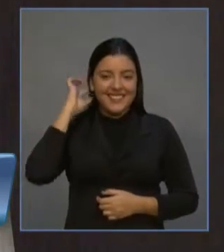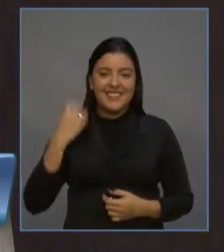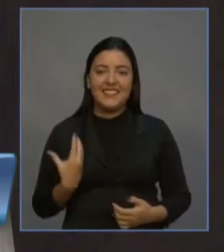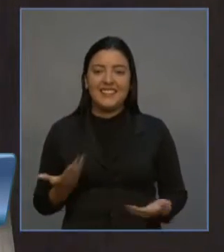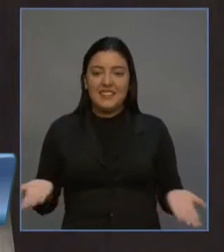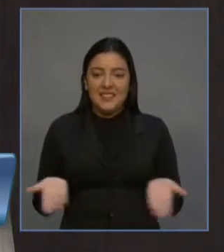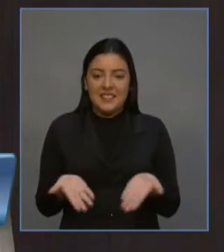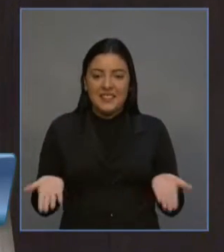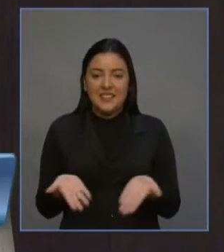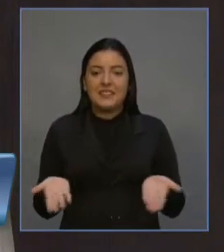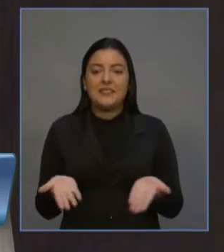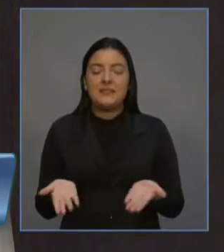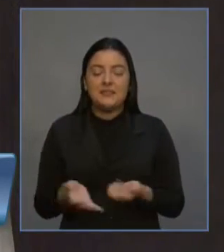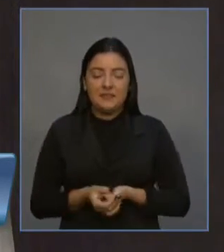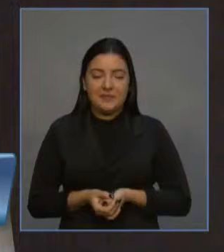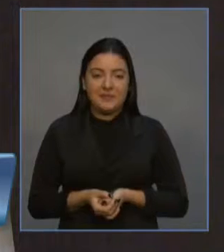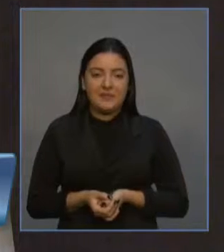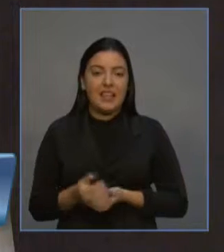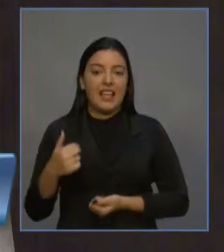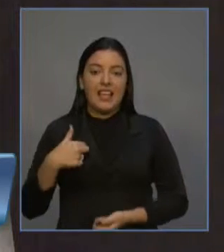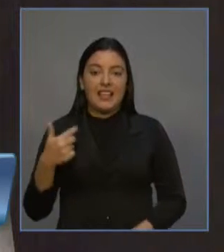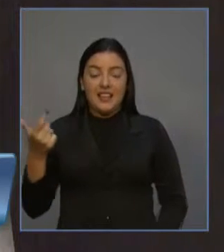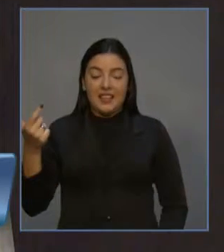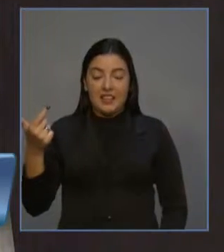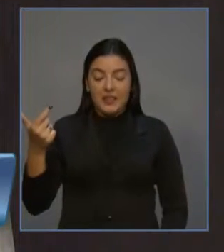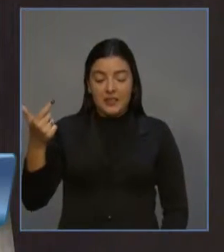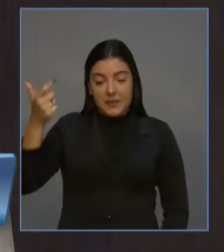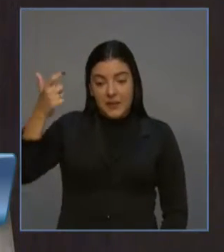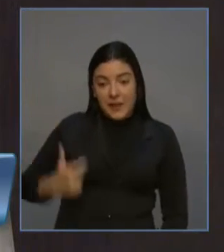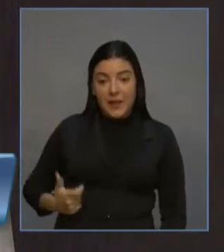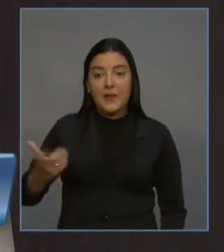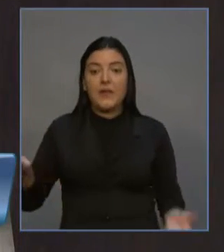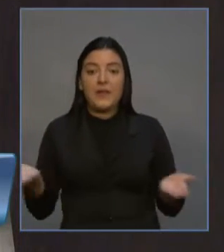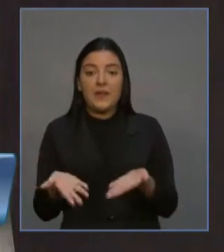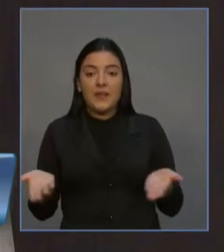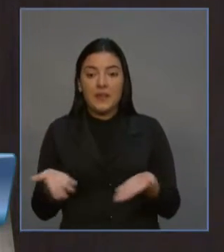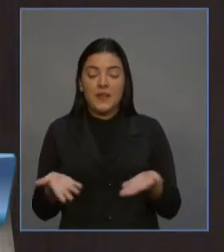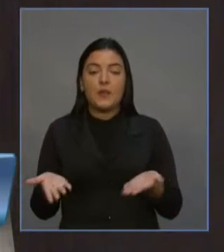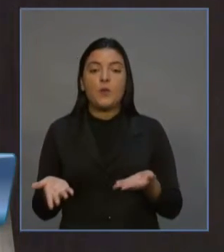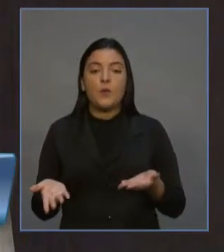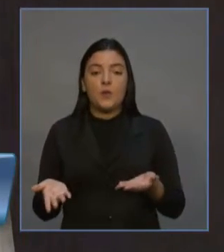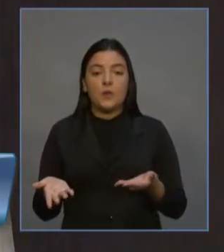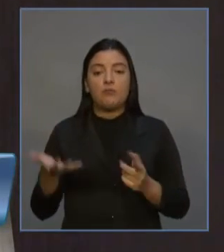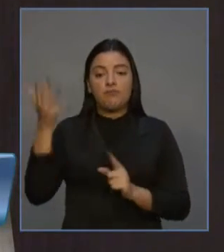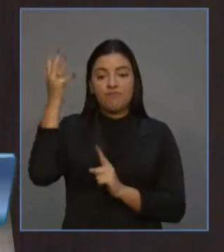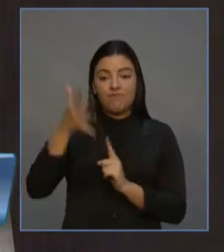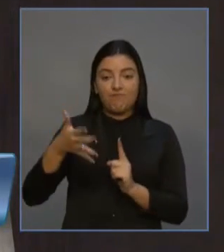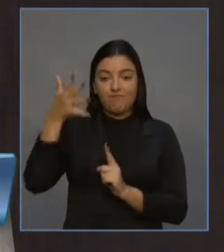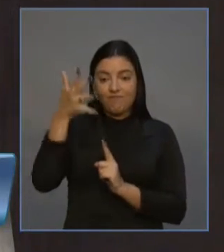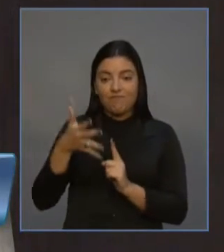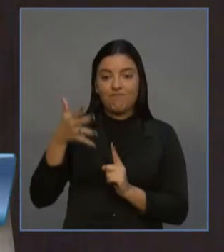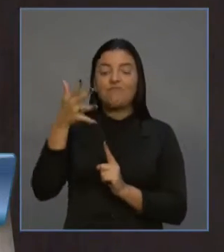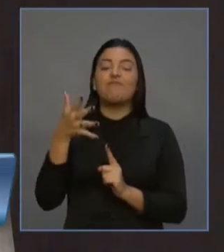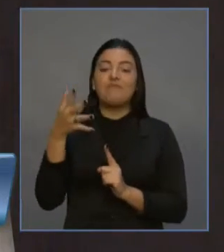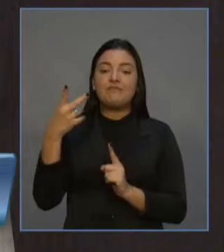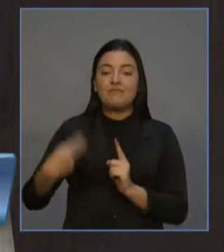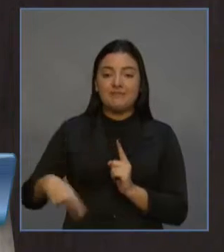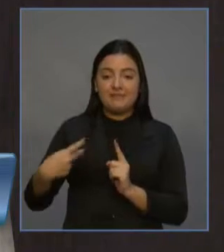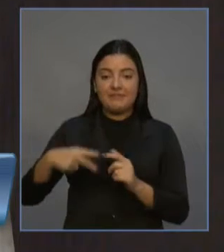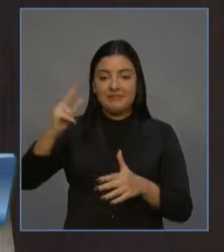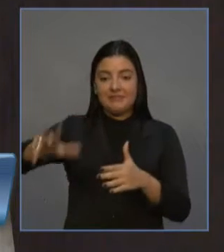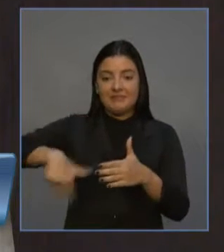presentes. Eu, como não poderia deixar de ser, volto a ocupar a tribuna dessa